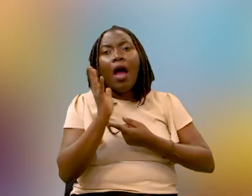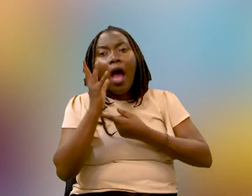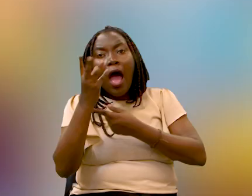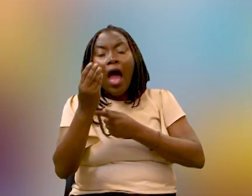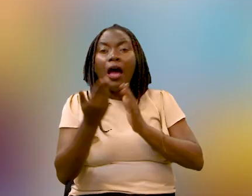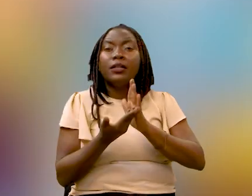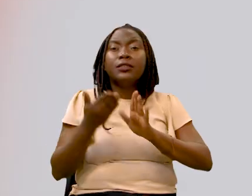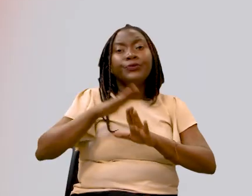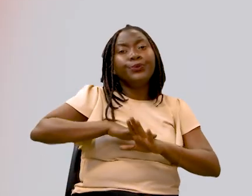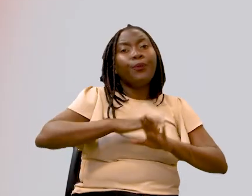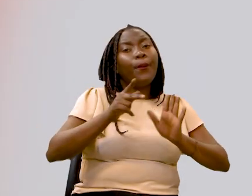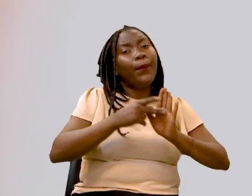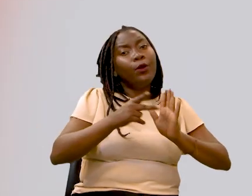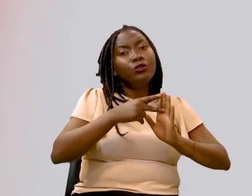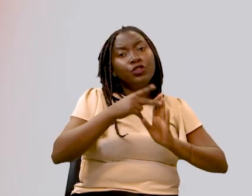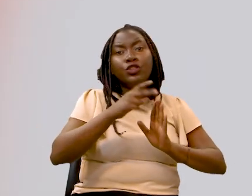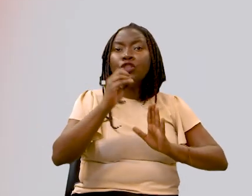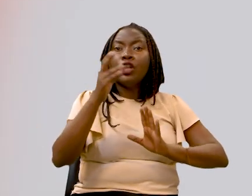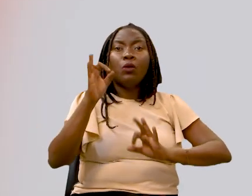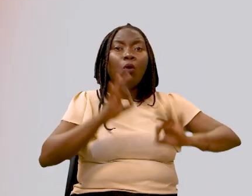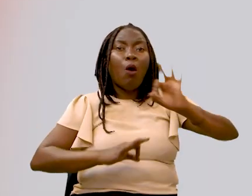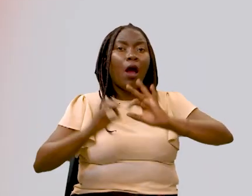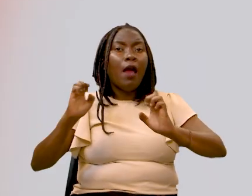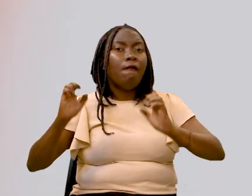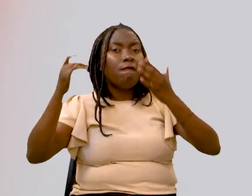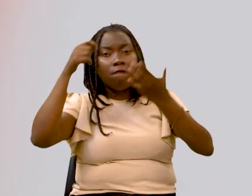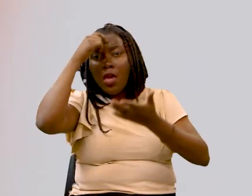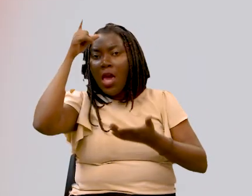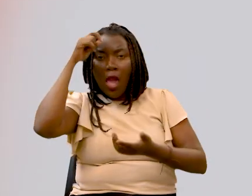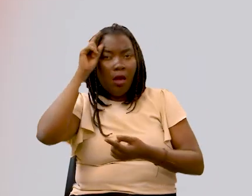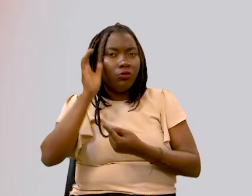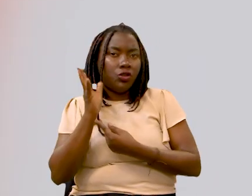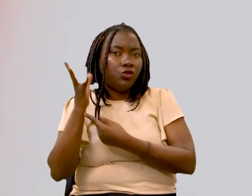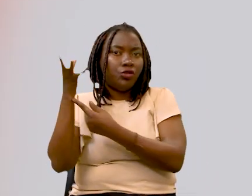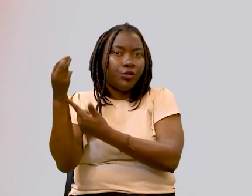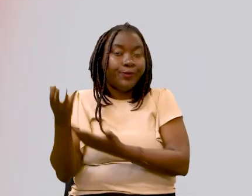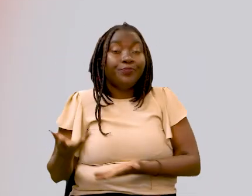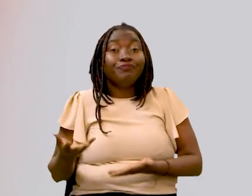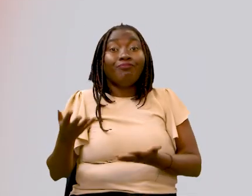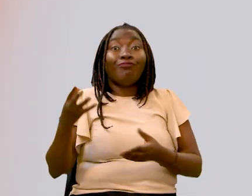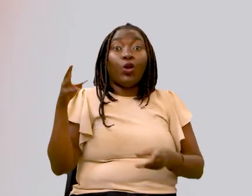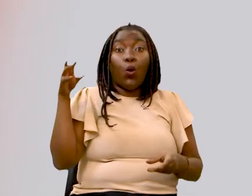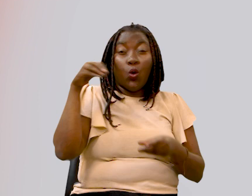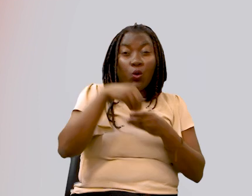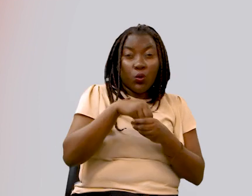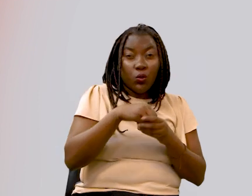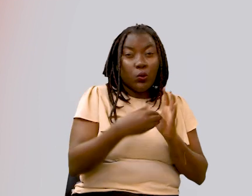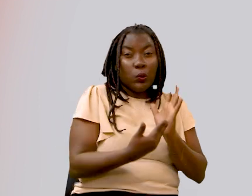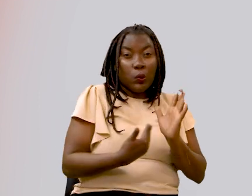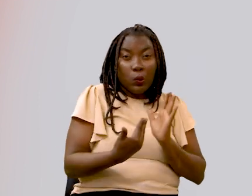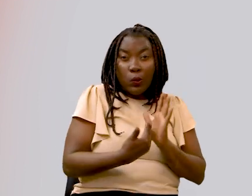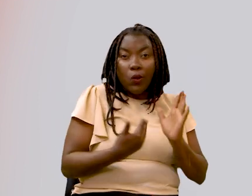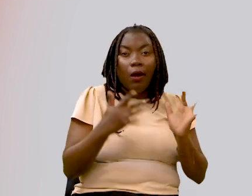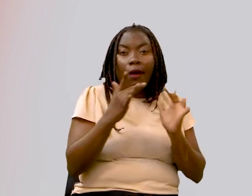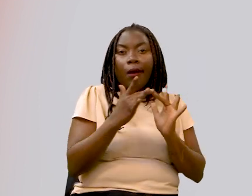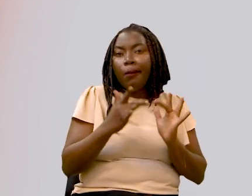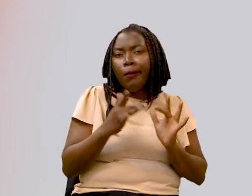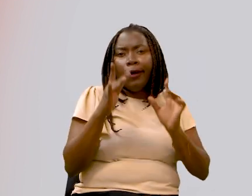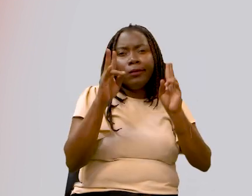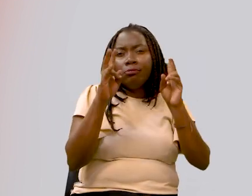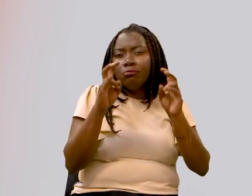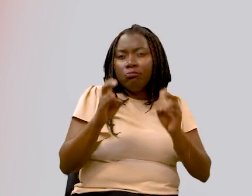de projetos ou da realização de eventos culturais e artísticos. O conteúdo desta obra aborda